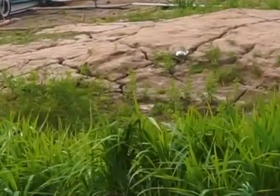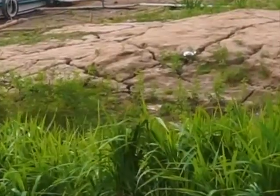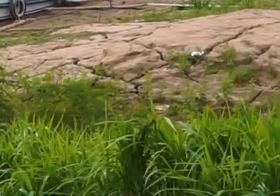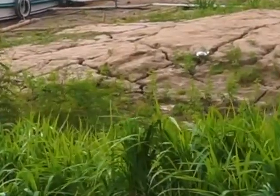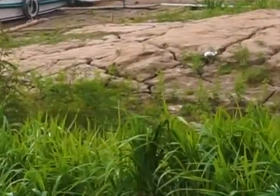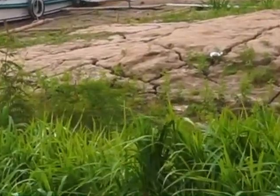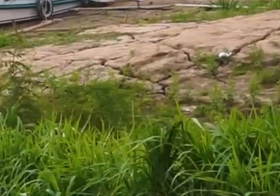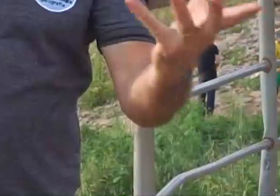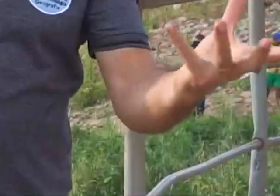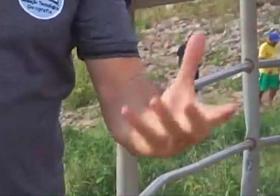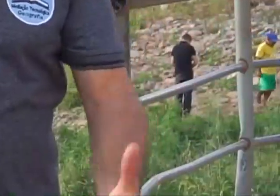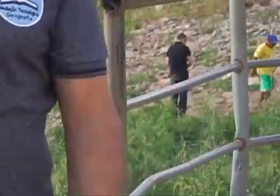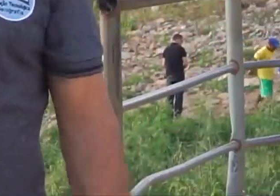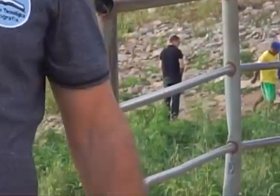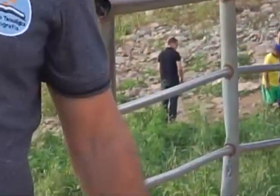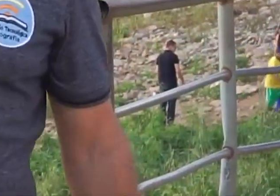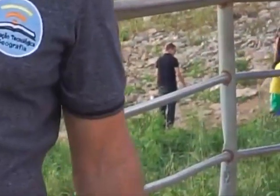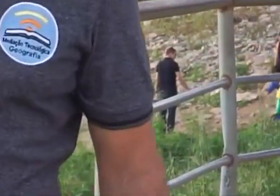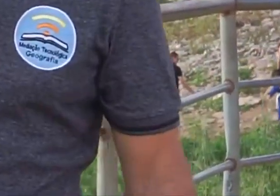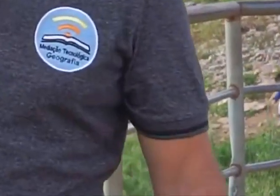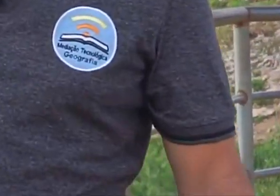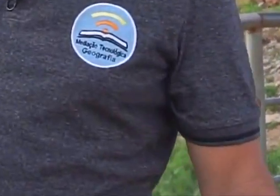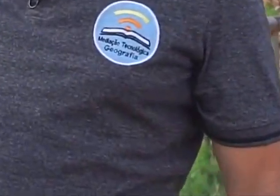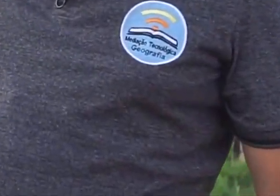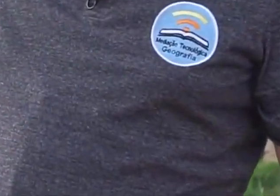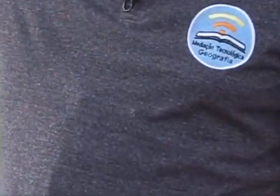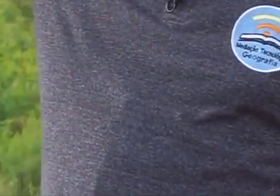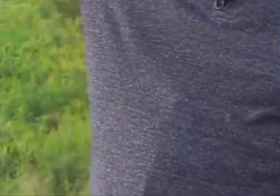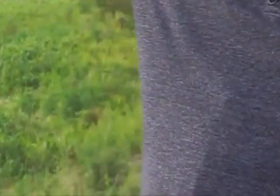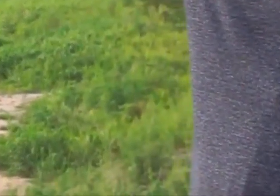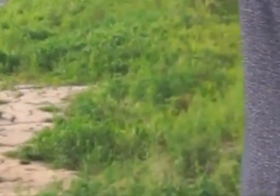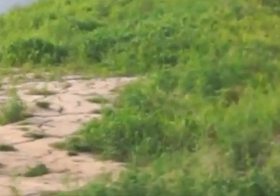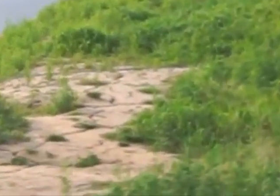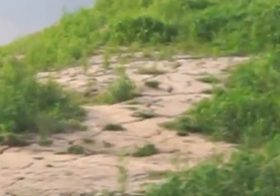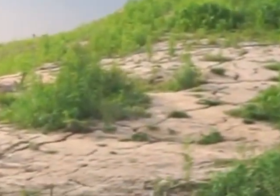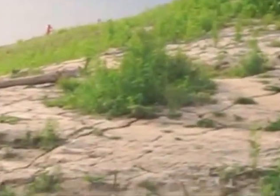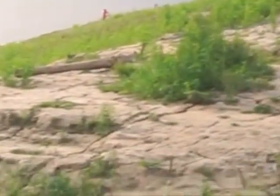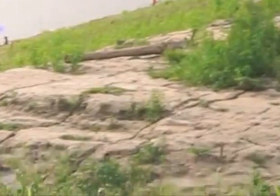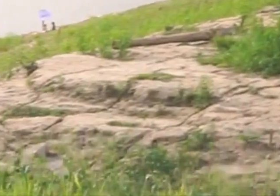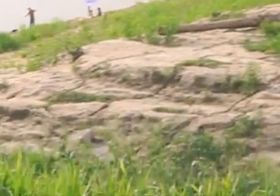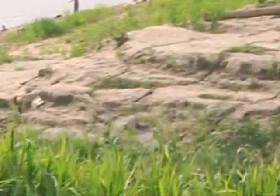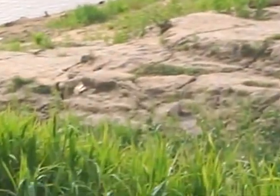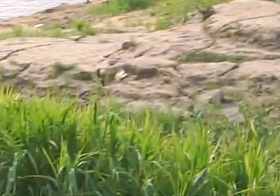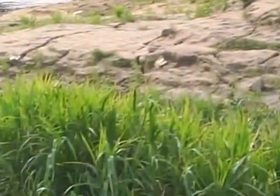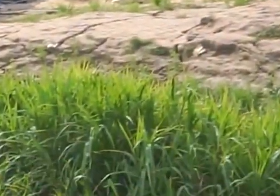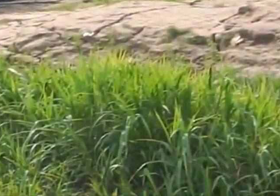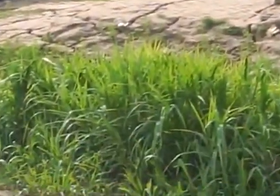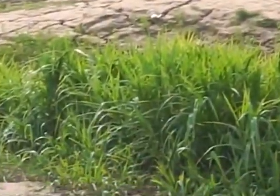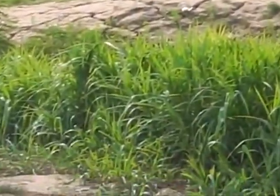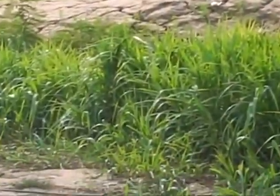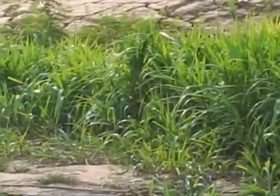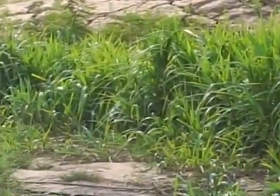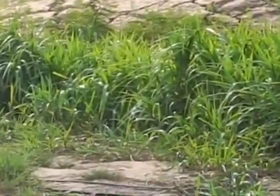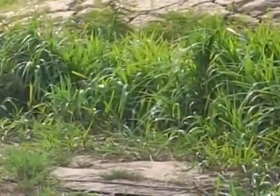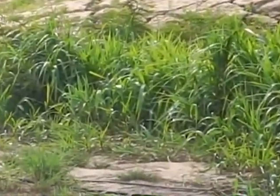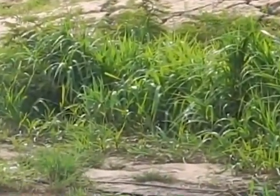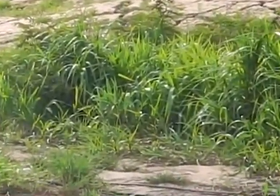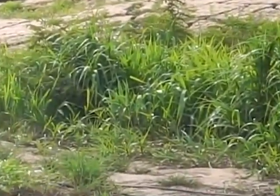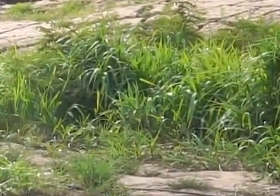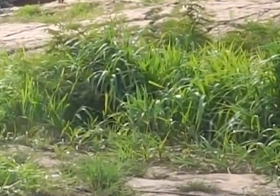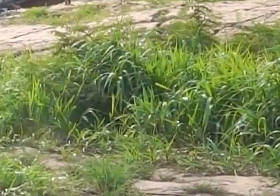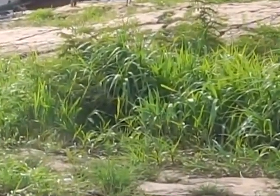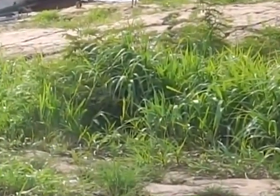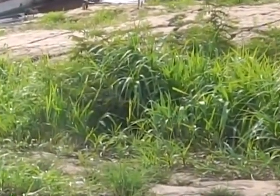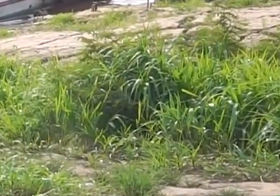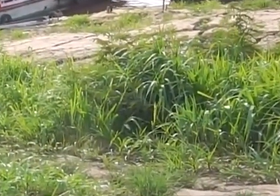Hidrovia. Pode ser de grandes embarcações, como vocês podem observarem aqui, tá? Nós estamos aqui no Porto Cainágua, em Porto